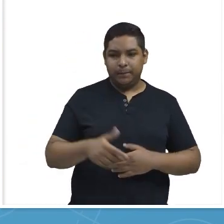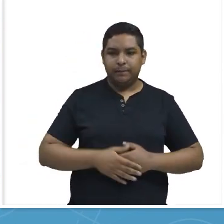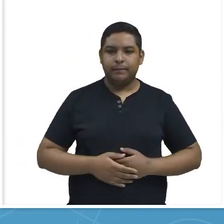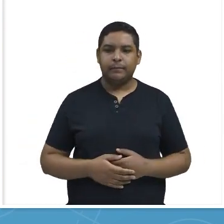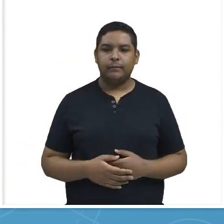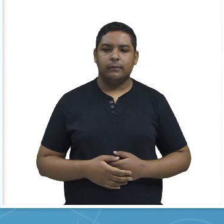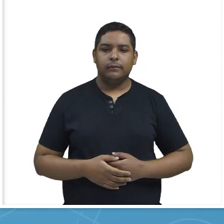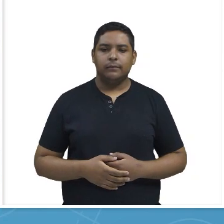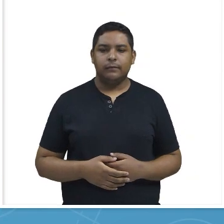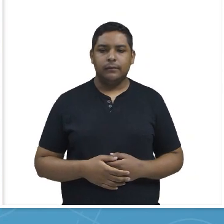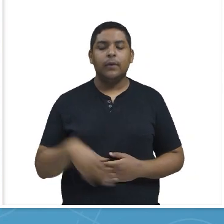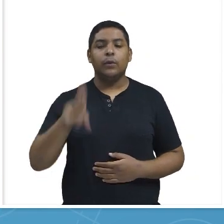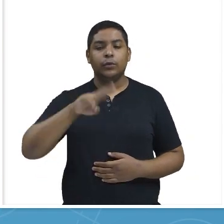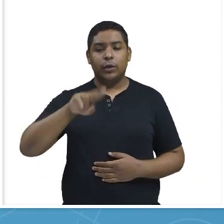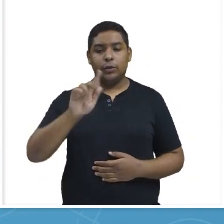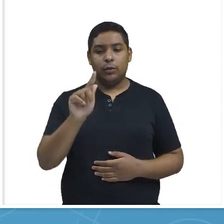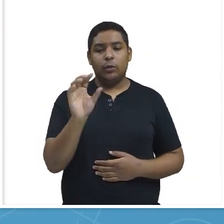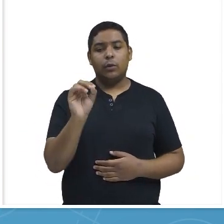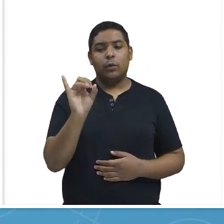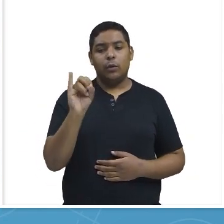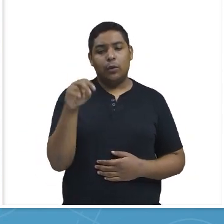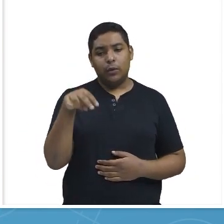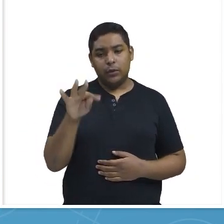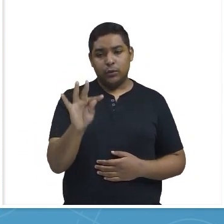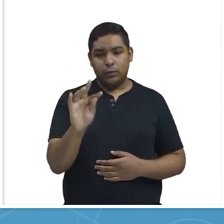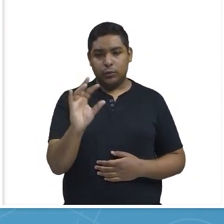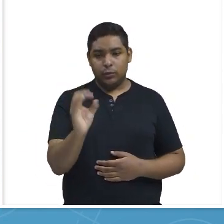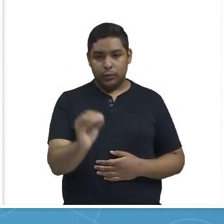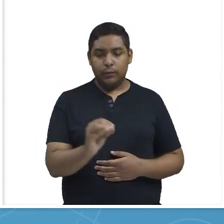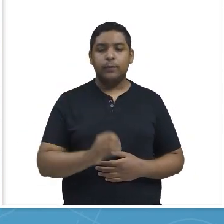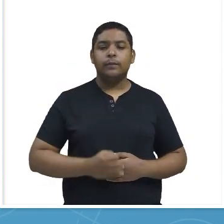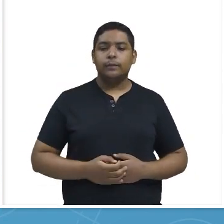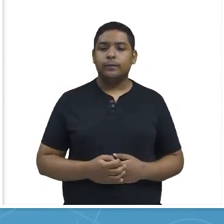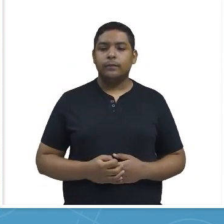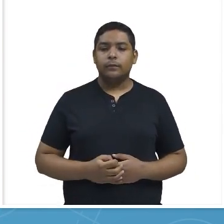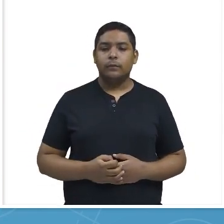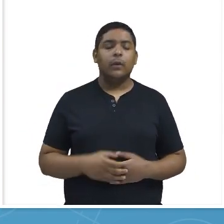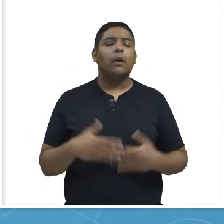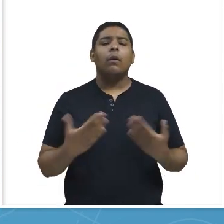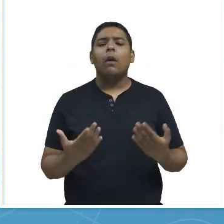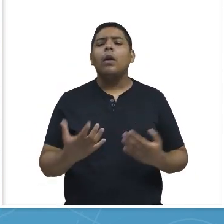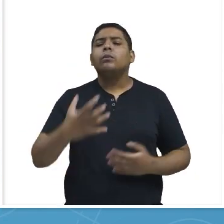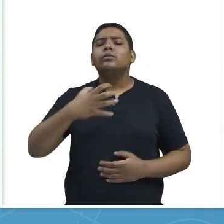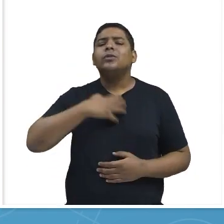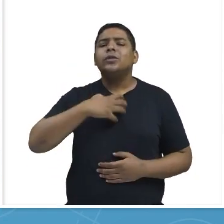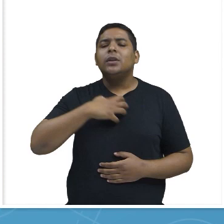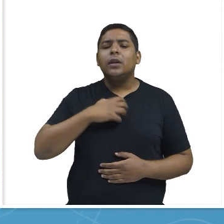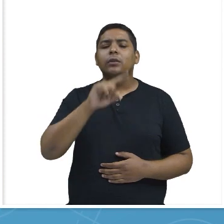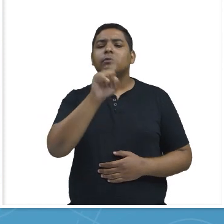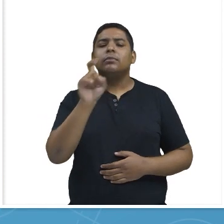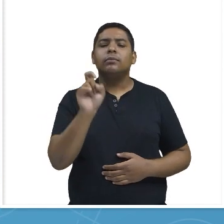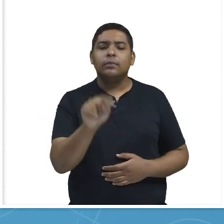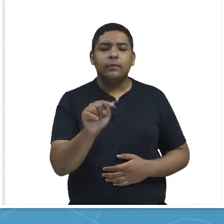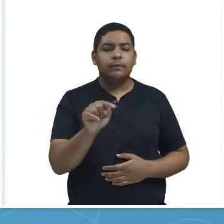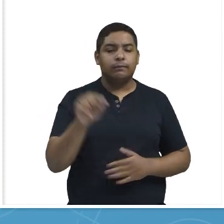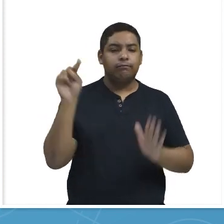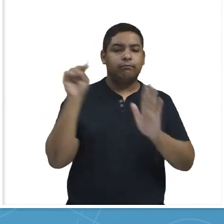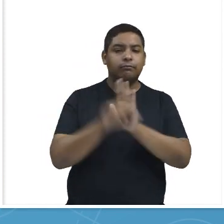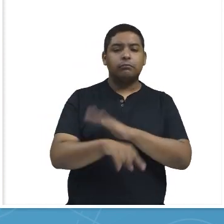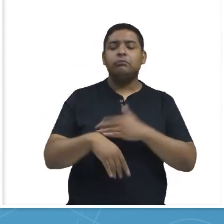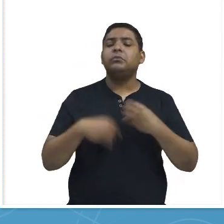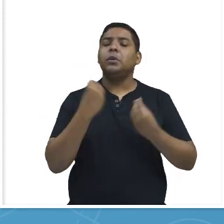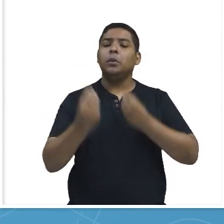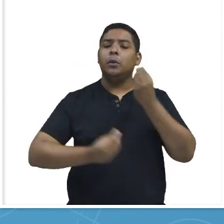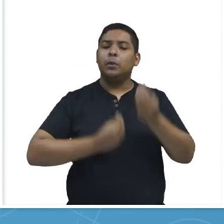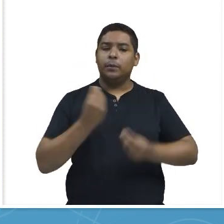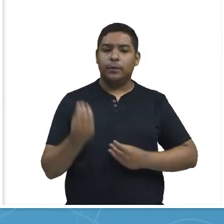o going to, na forma negativa. E como é que é a forma interrogativa? Vamos acompanhar aqui comigo? Olha